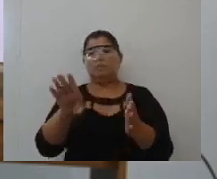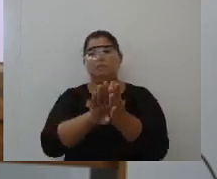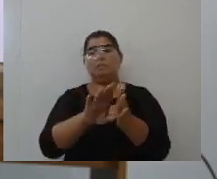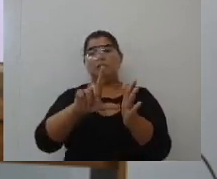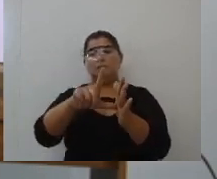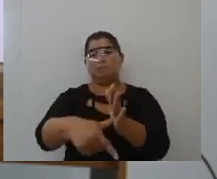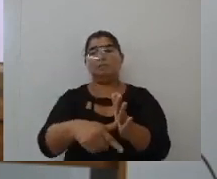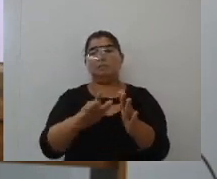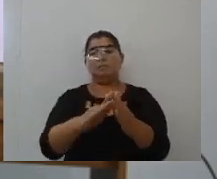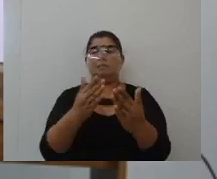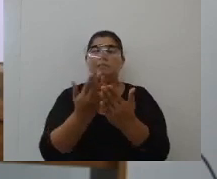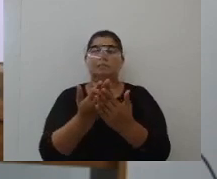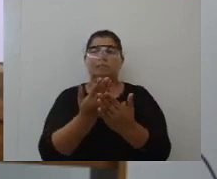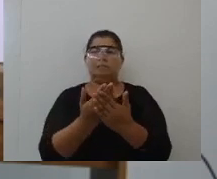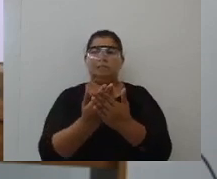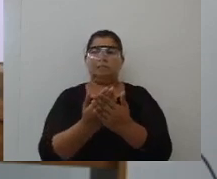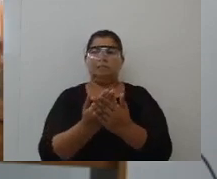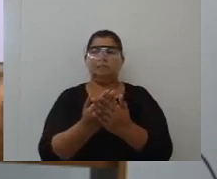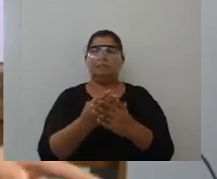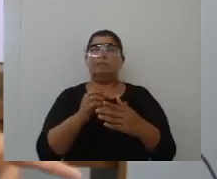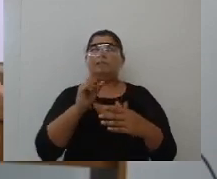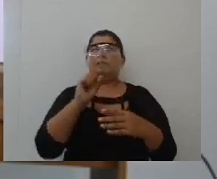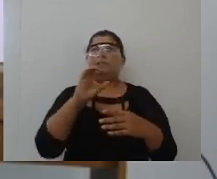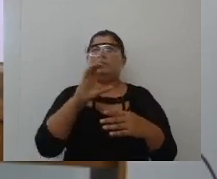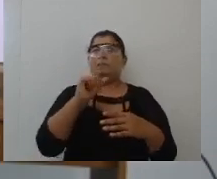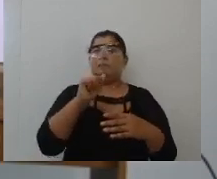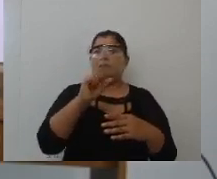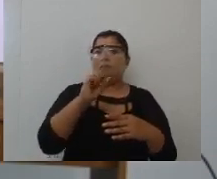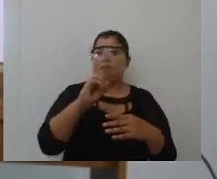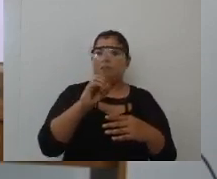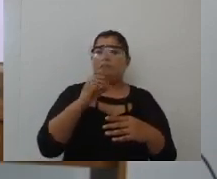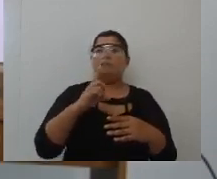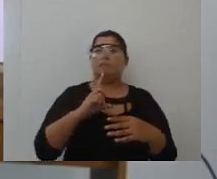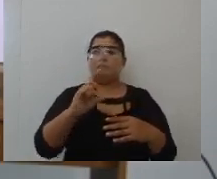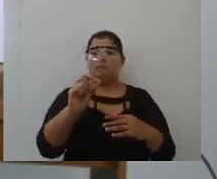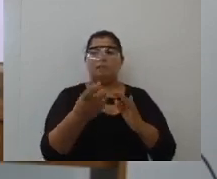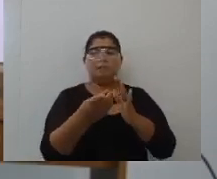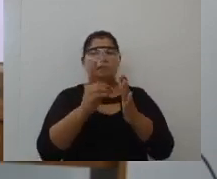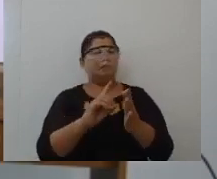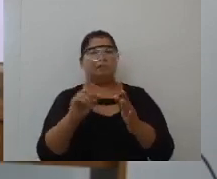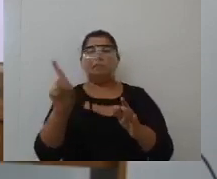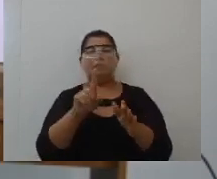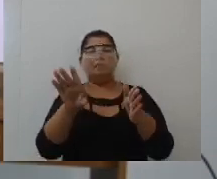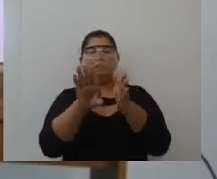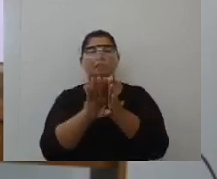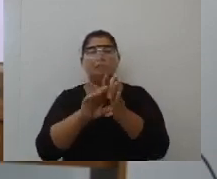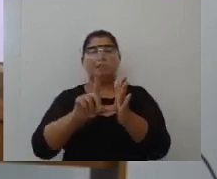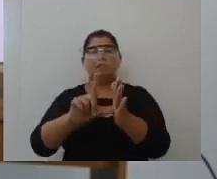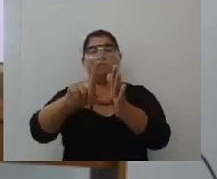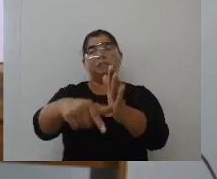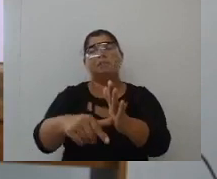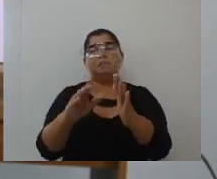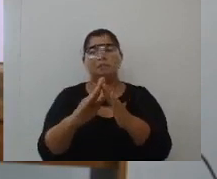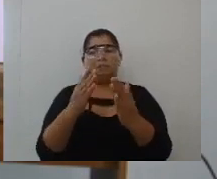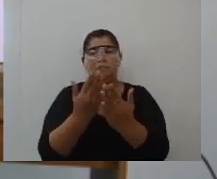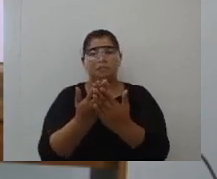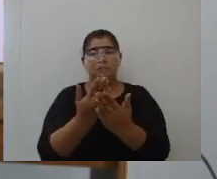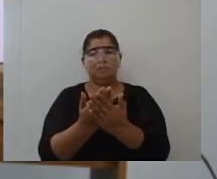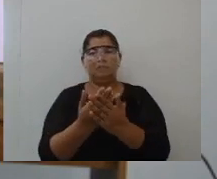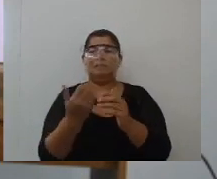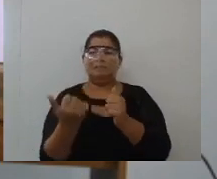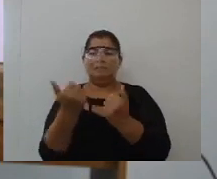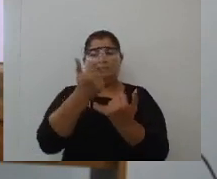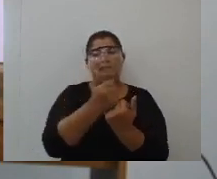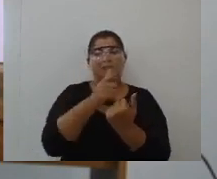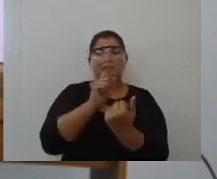atrasado à escola. Caso saia cedo, não chegará atrasado à escola. Percebeu a dica da substituição? Ou